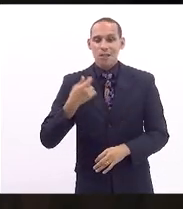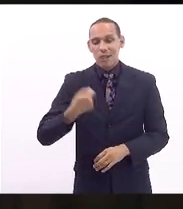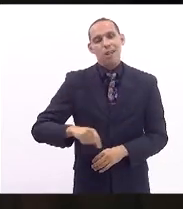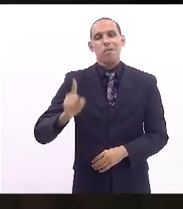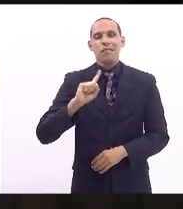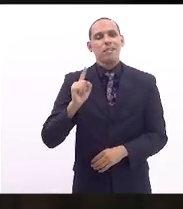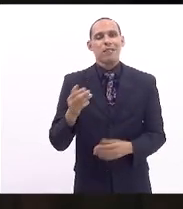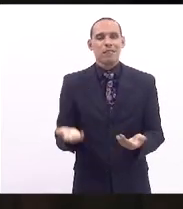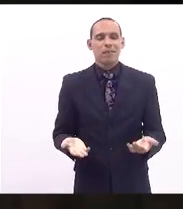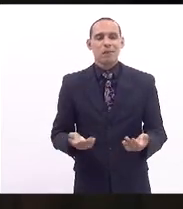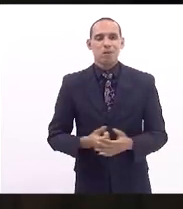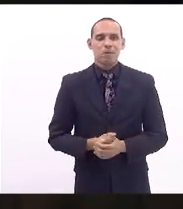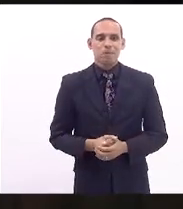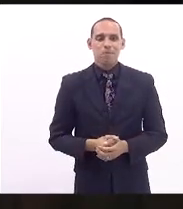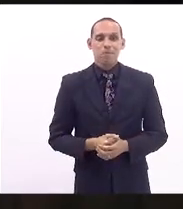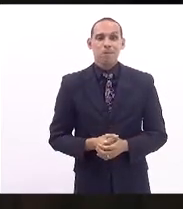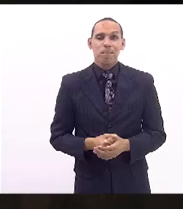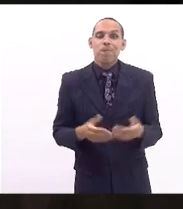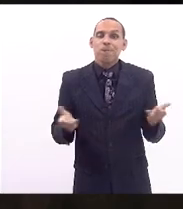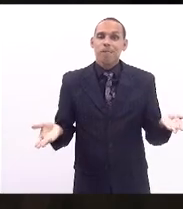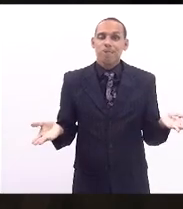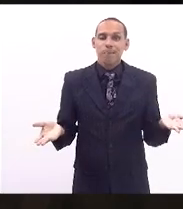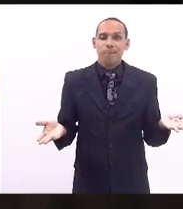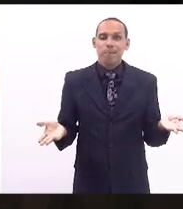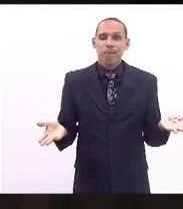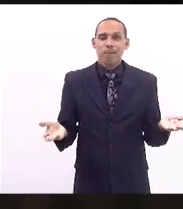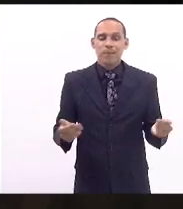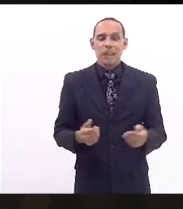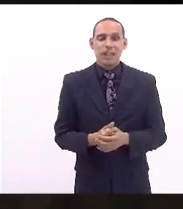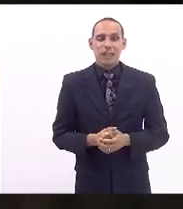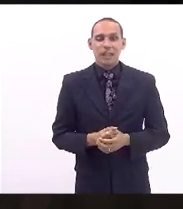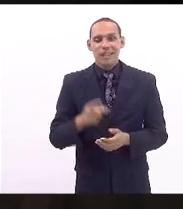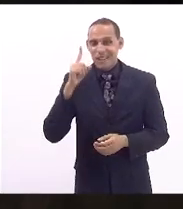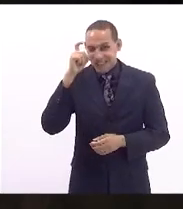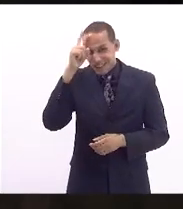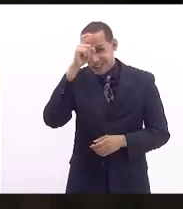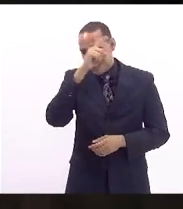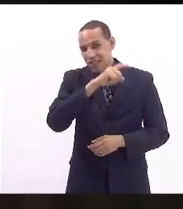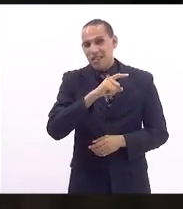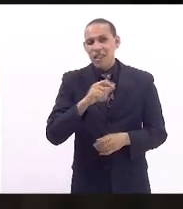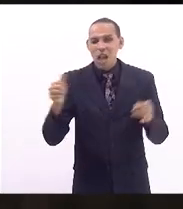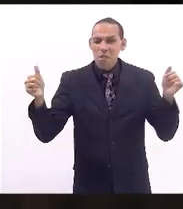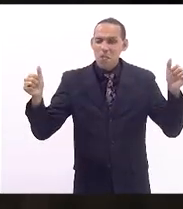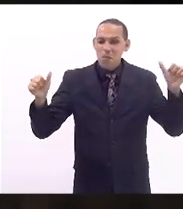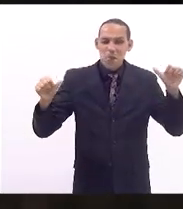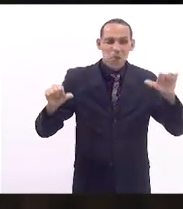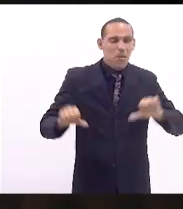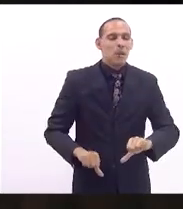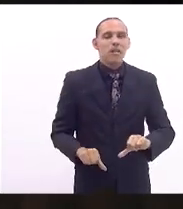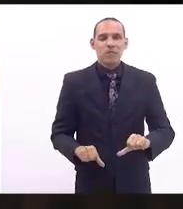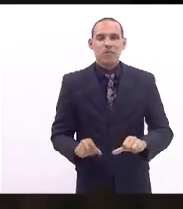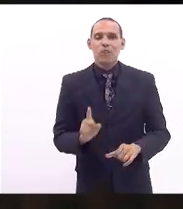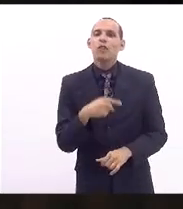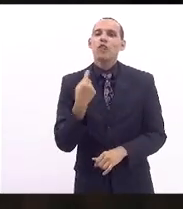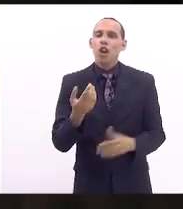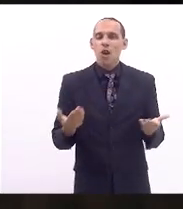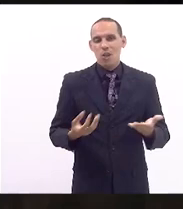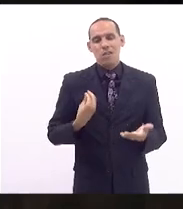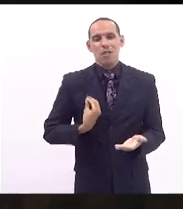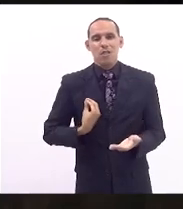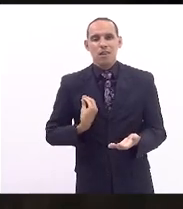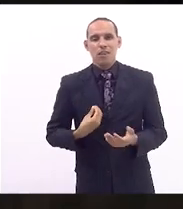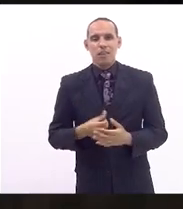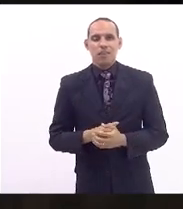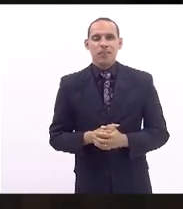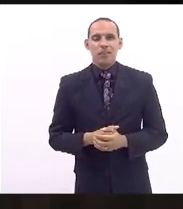recorrer a plano de saúde e aí no meio de uma dificuldade numa crise gigantesca que a gente se encontra